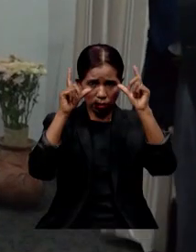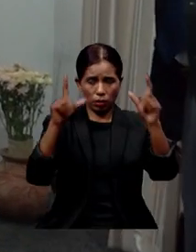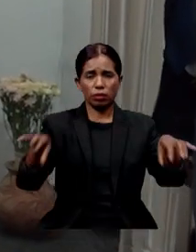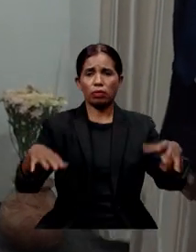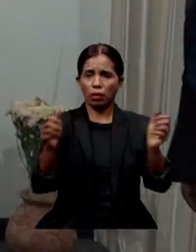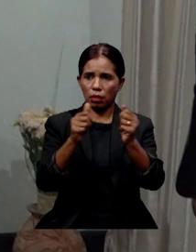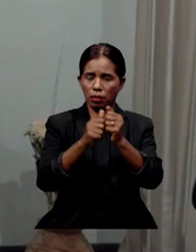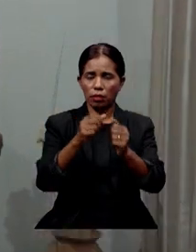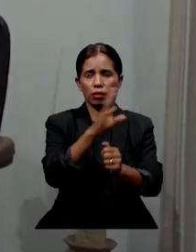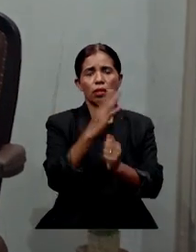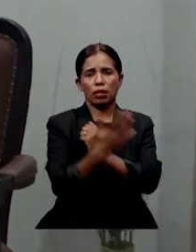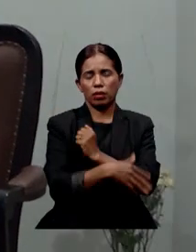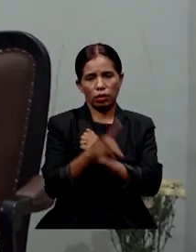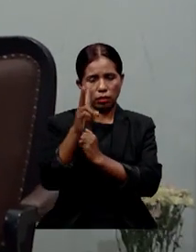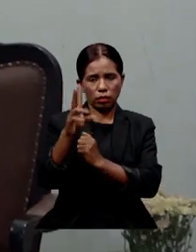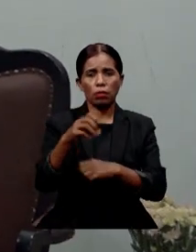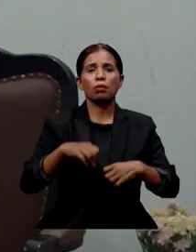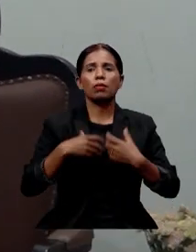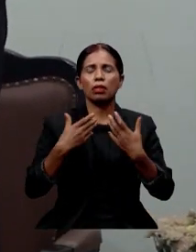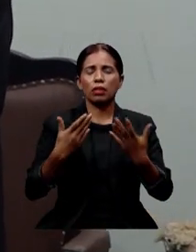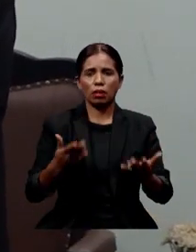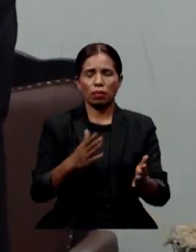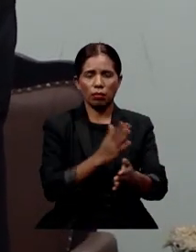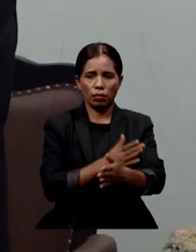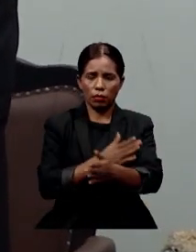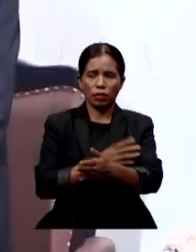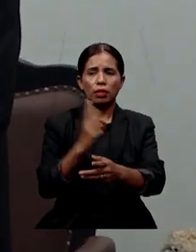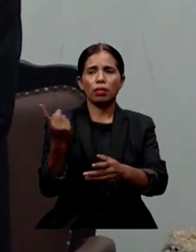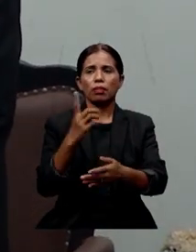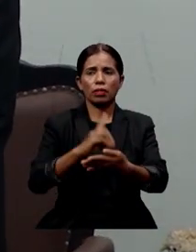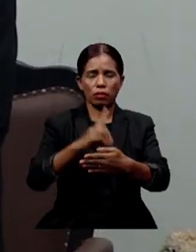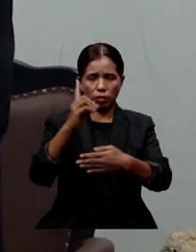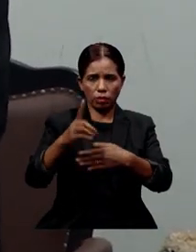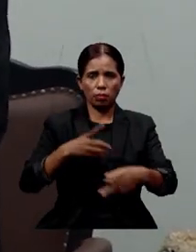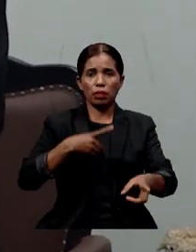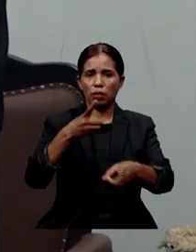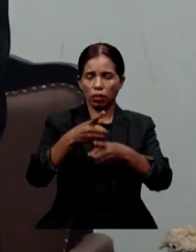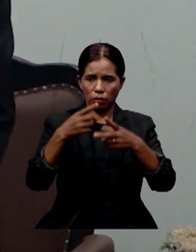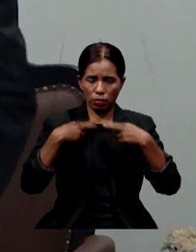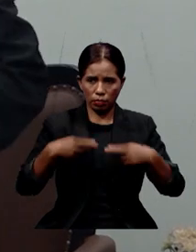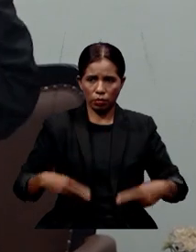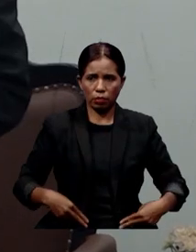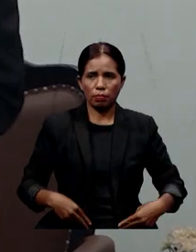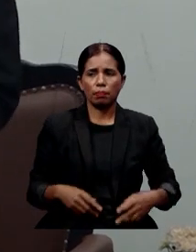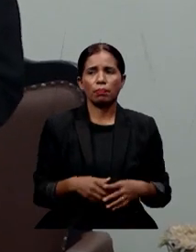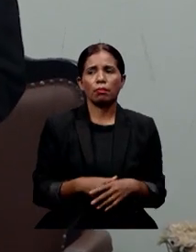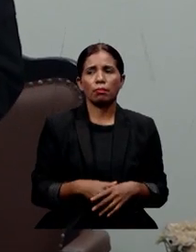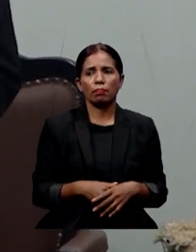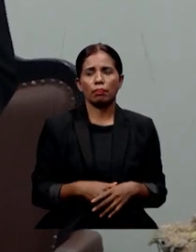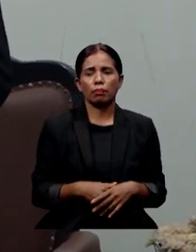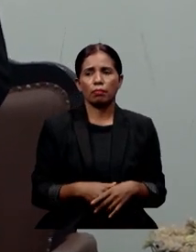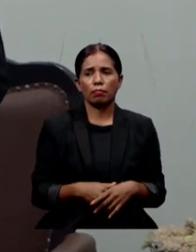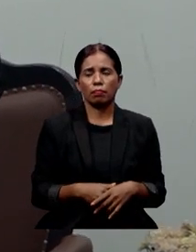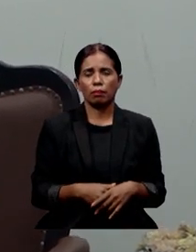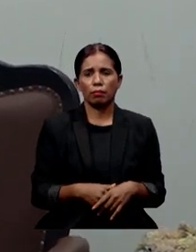cooperação serviço entre Rairua no insa ato promove na fatin democracia no direito humano. I do hope that this consulate will